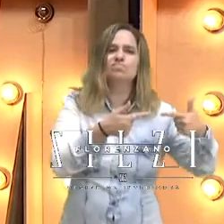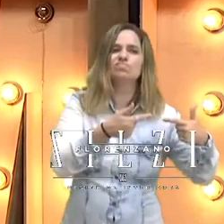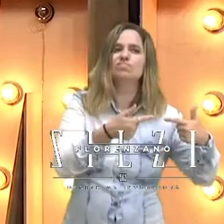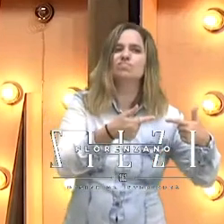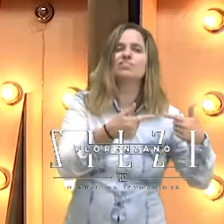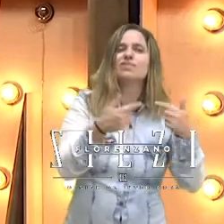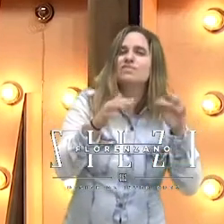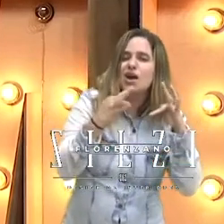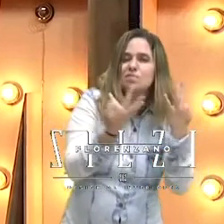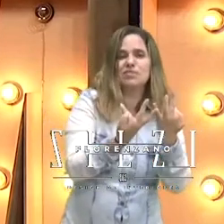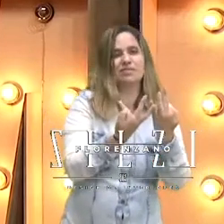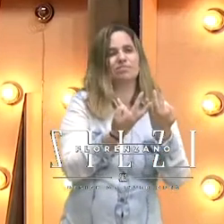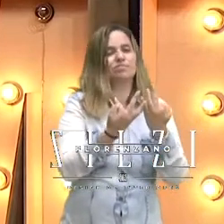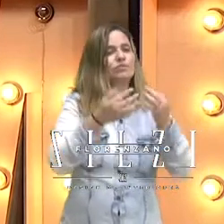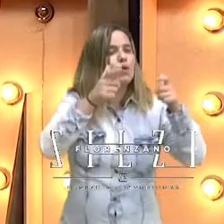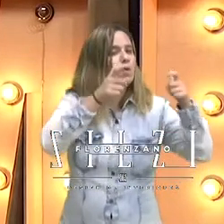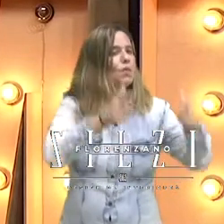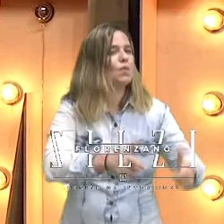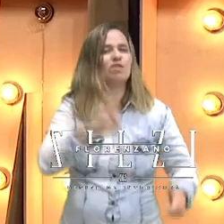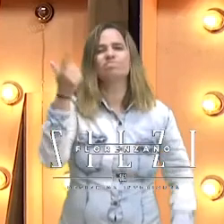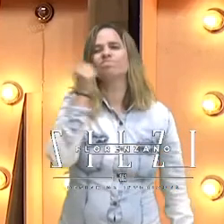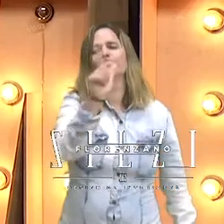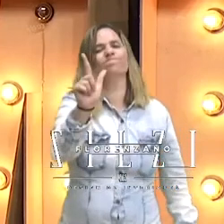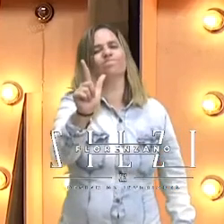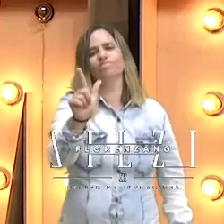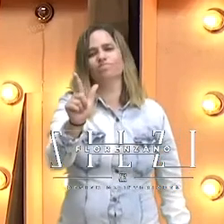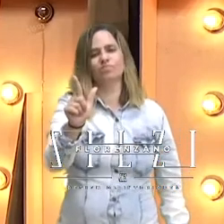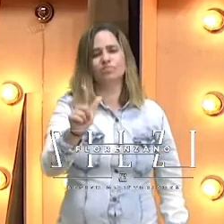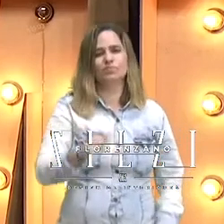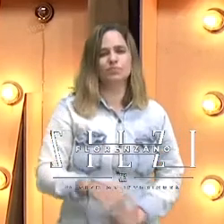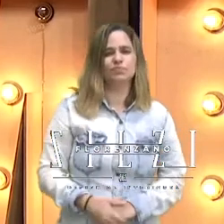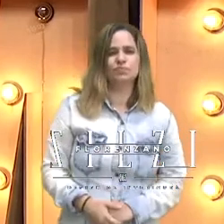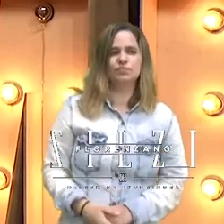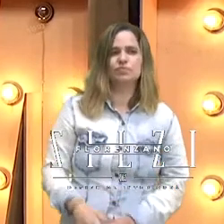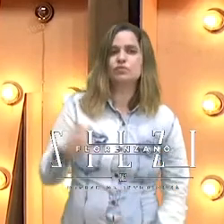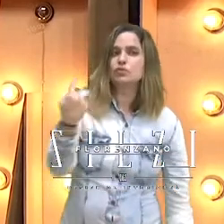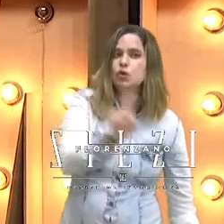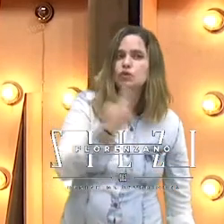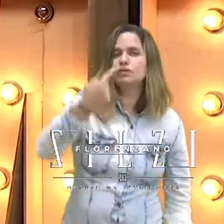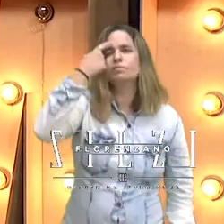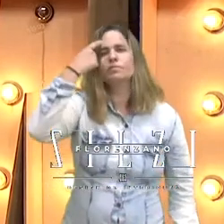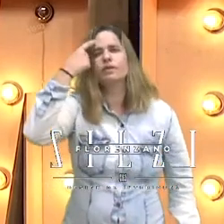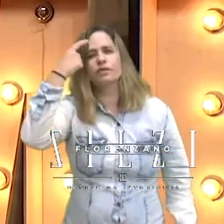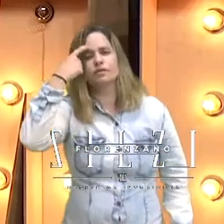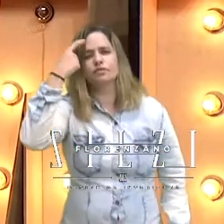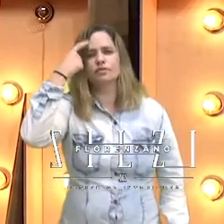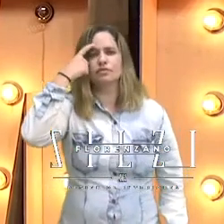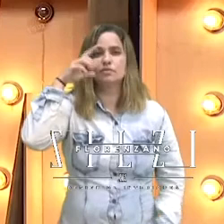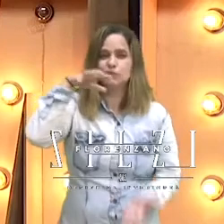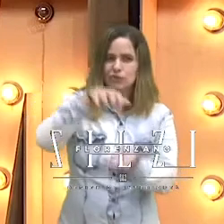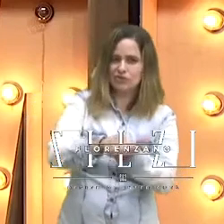de ganho e de usufruto desse ganho. Queridos, temos que criar uma mentalidade de conquista na família.